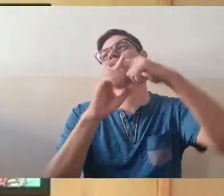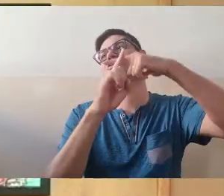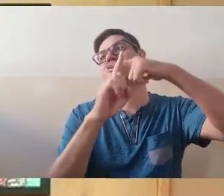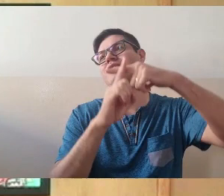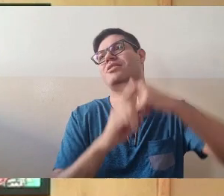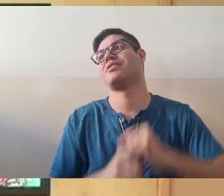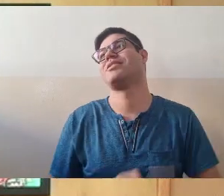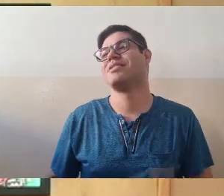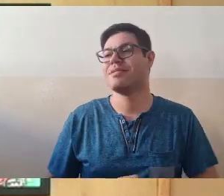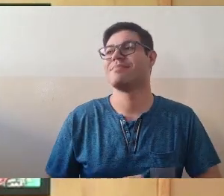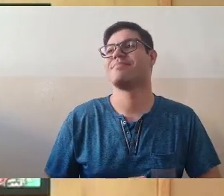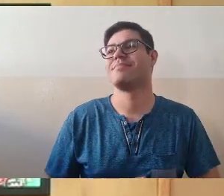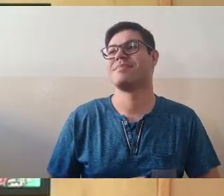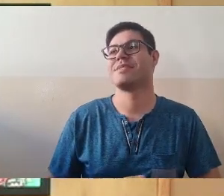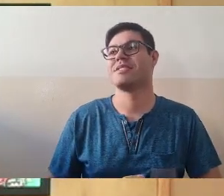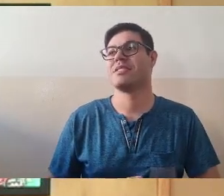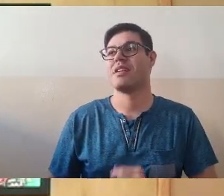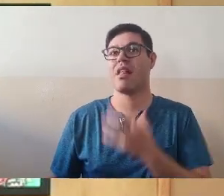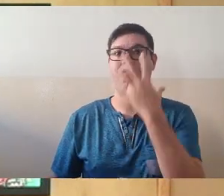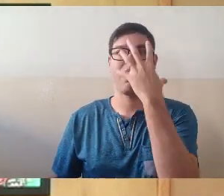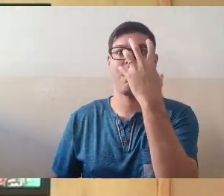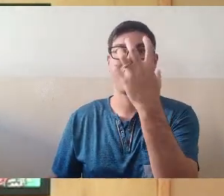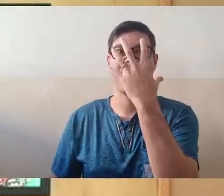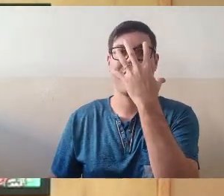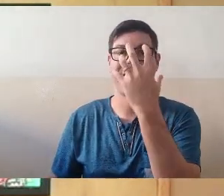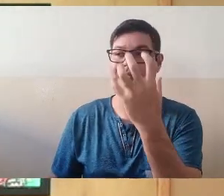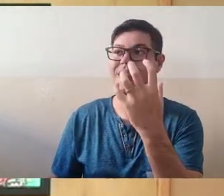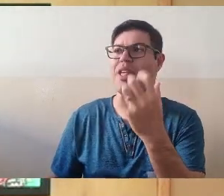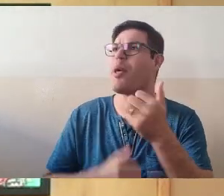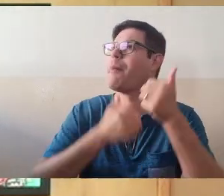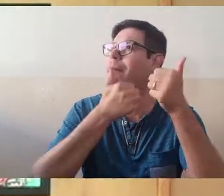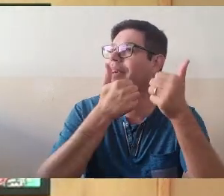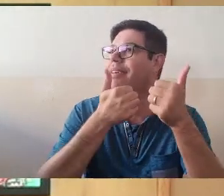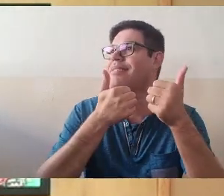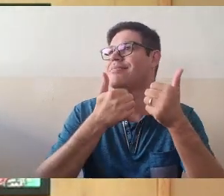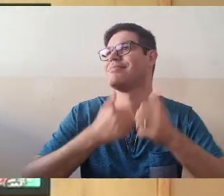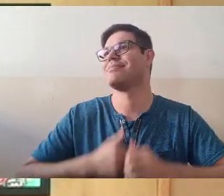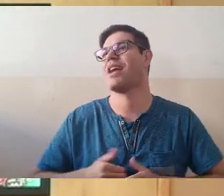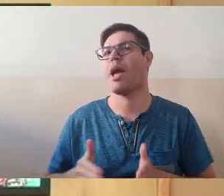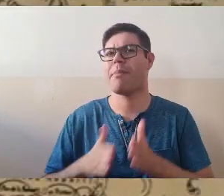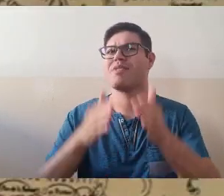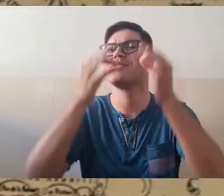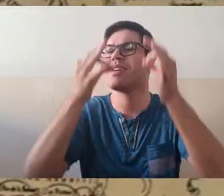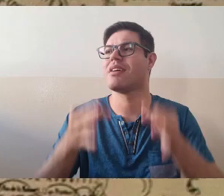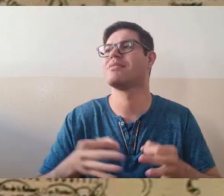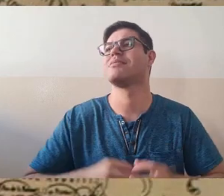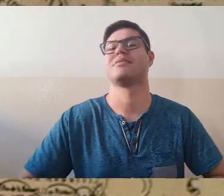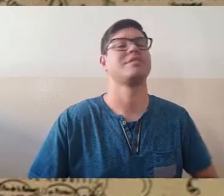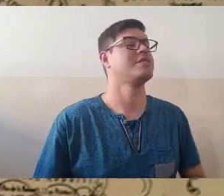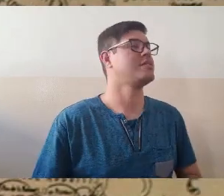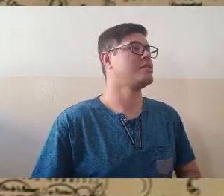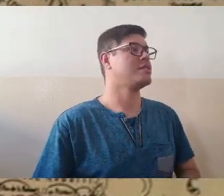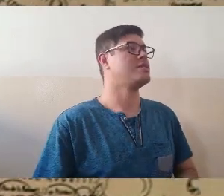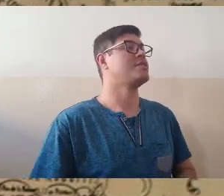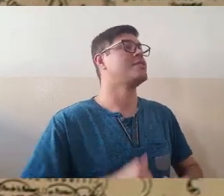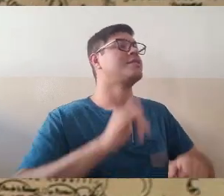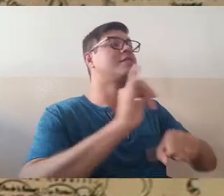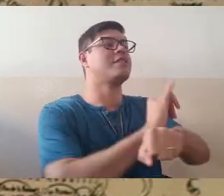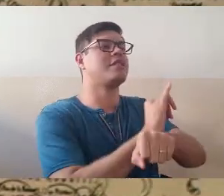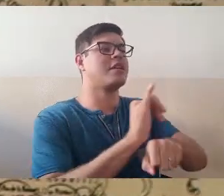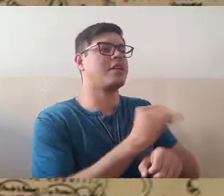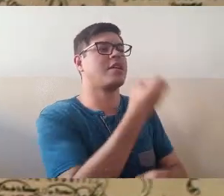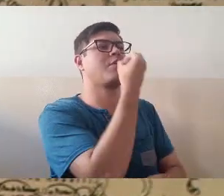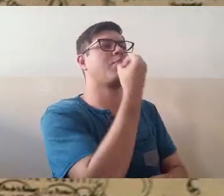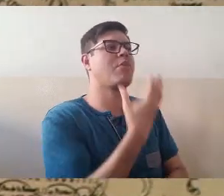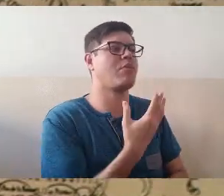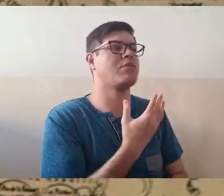Daí esse atrativo leva para a igreja, leva a pessoa para o caminho do bem. As estratégias, elas, quando são boas, Vale a pena. vale